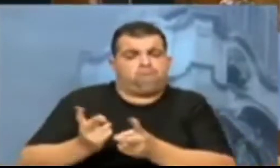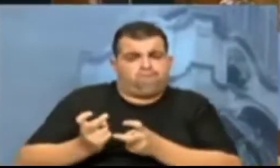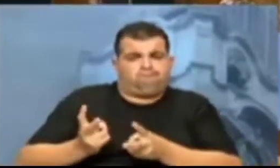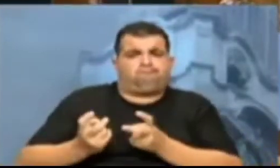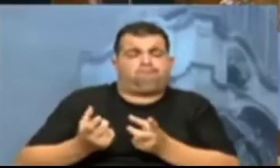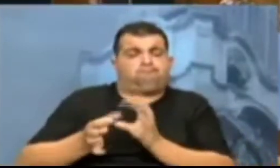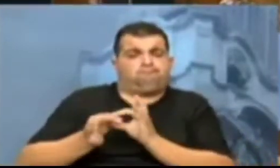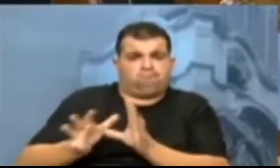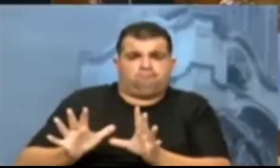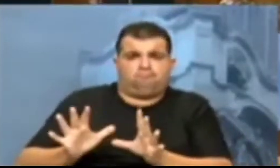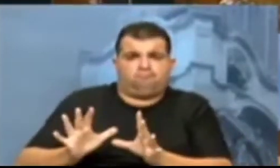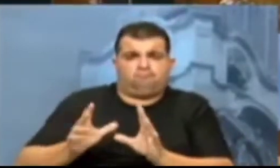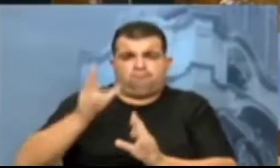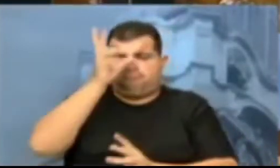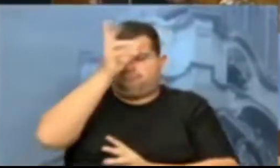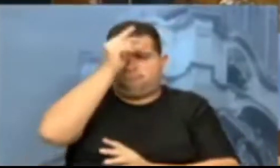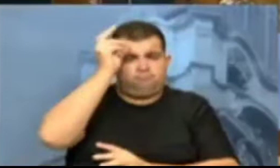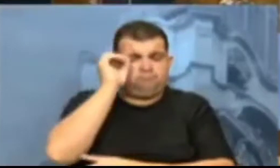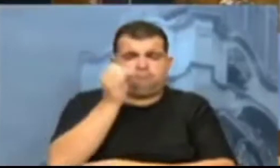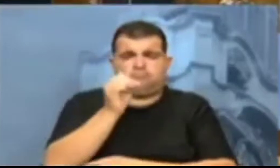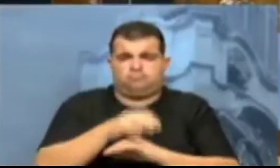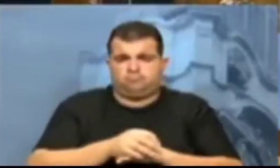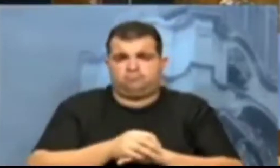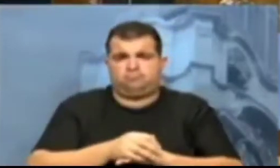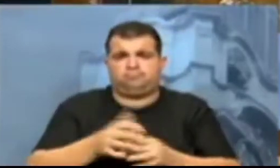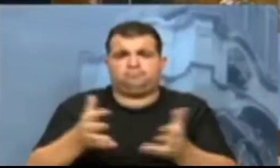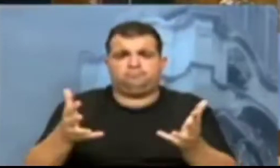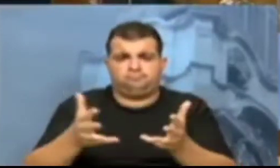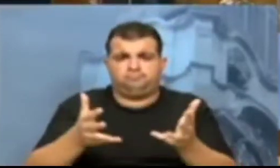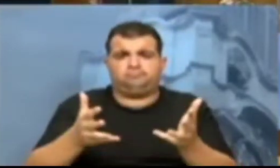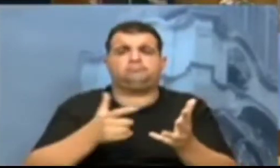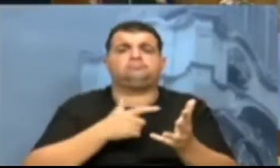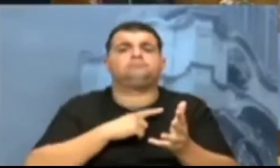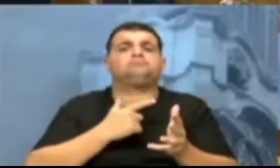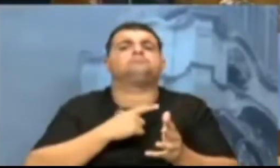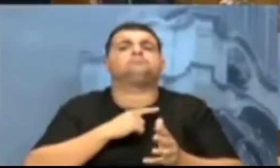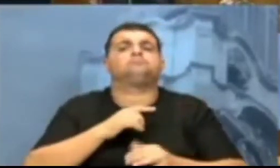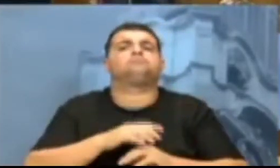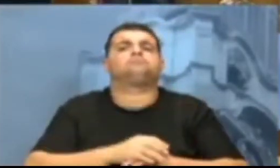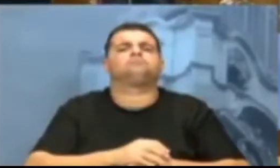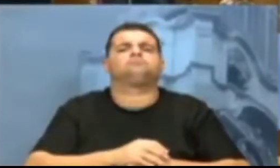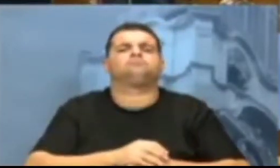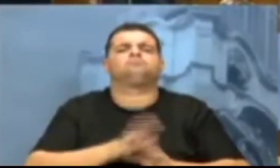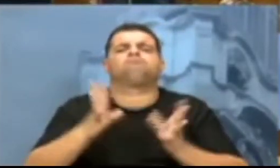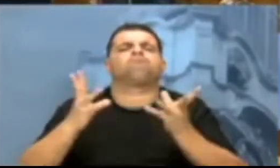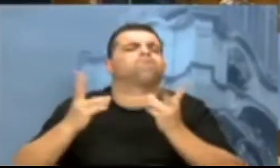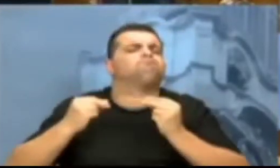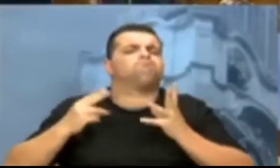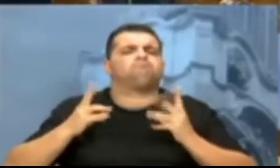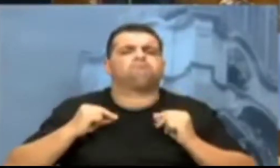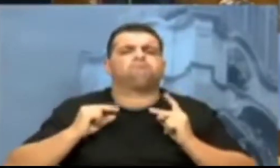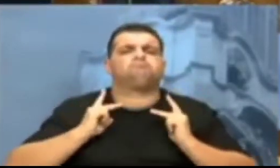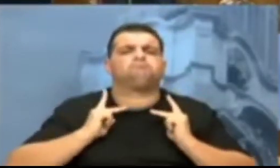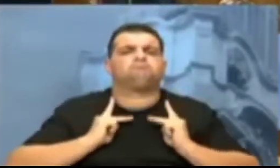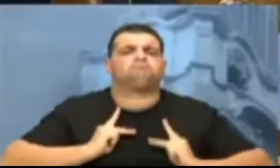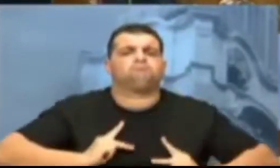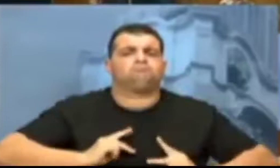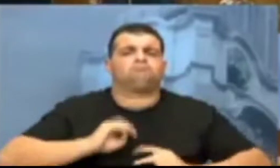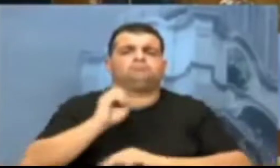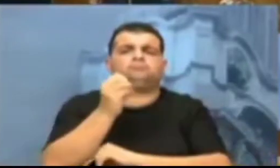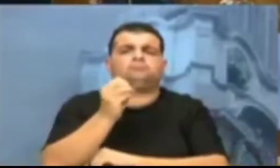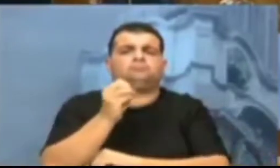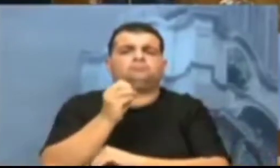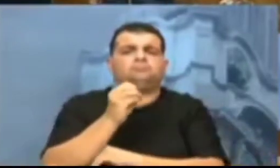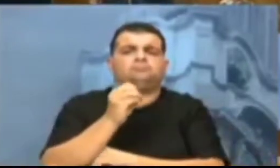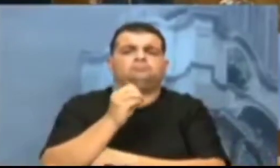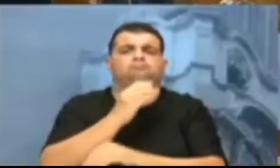Alegre. Nesse momento em que temos milhares de porto-alegrenses